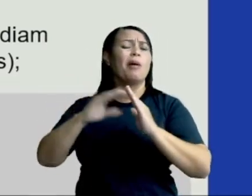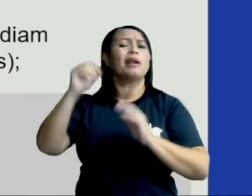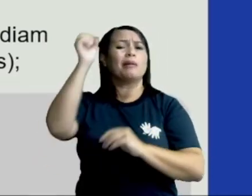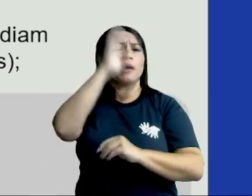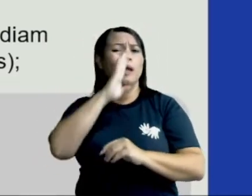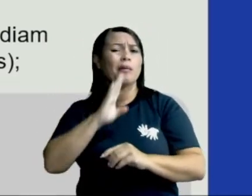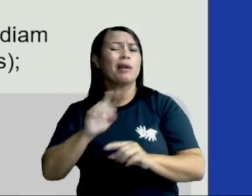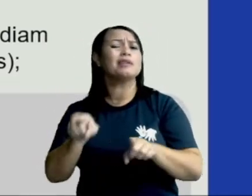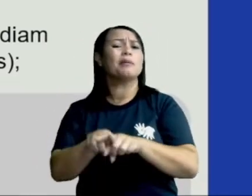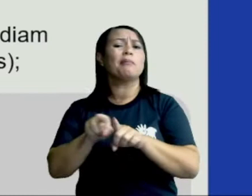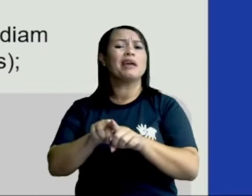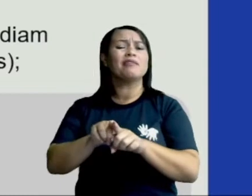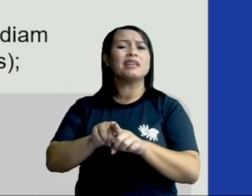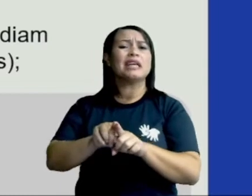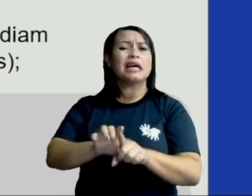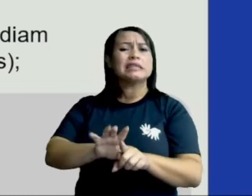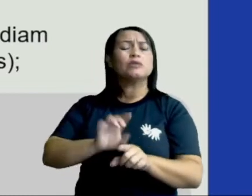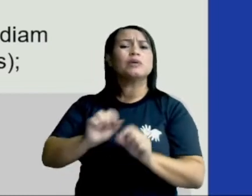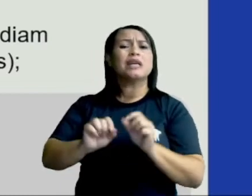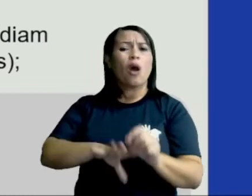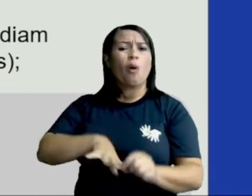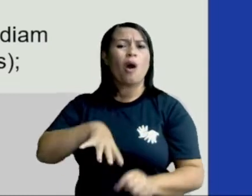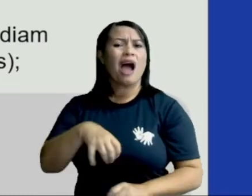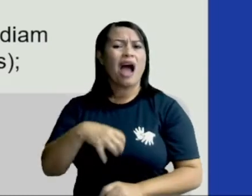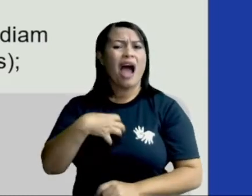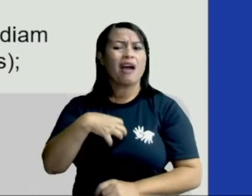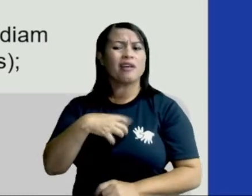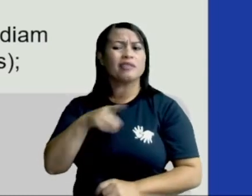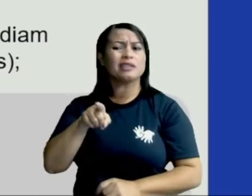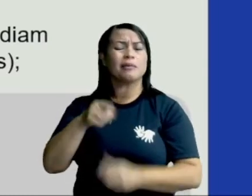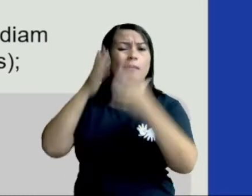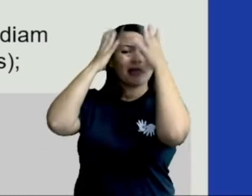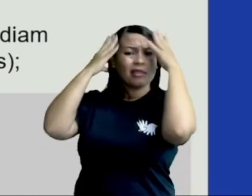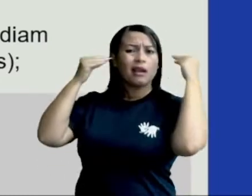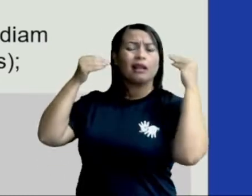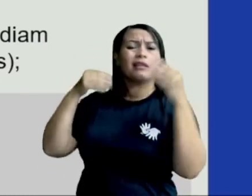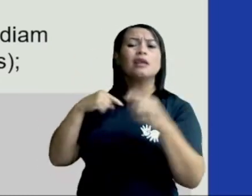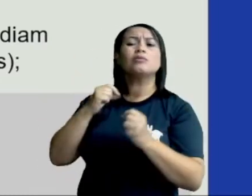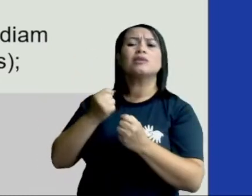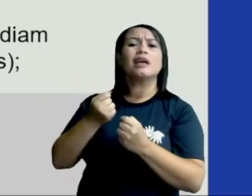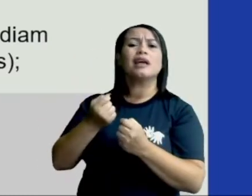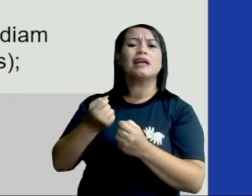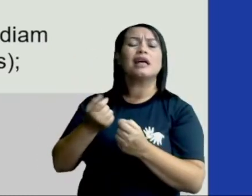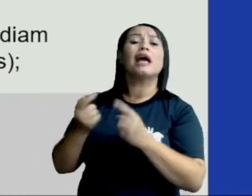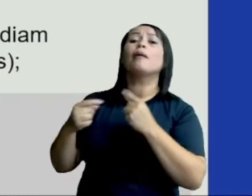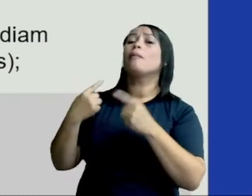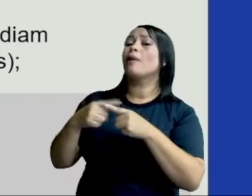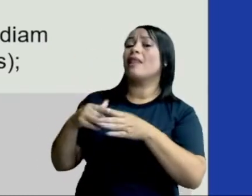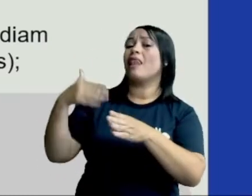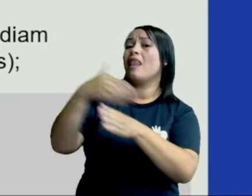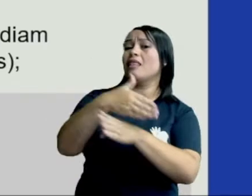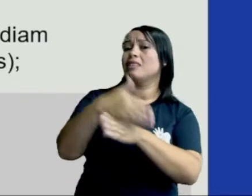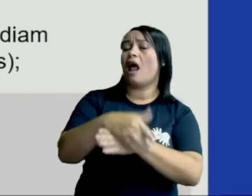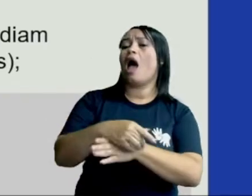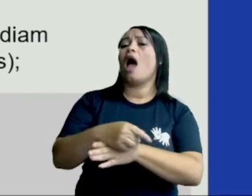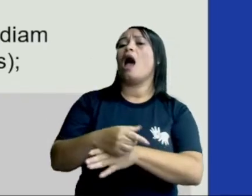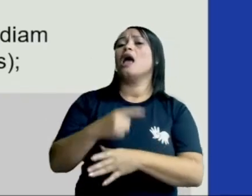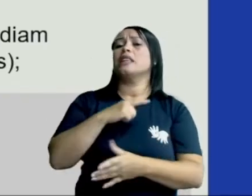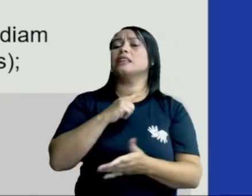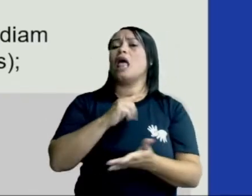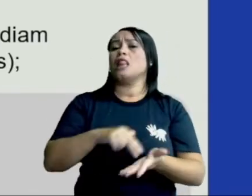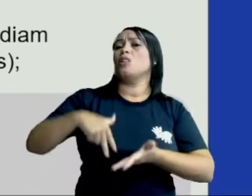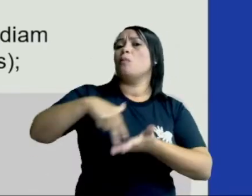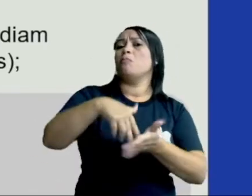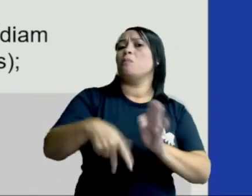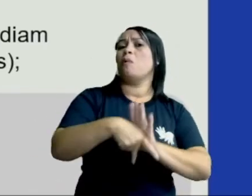se revoltassem contra os holandeses quando eles invadiram e conseguiram instaurar um poder aqui, dominar aqui Pernambuco